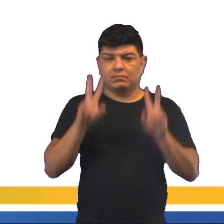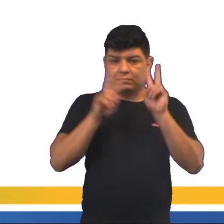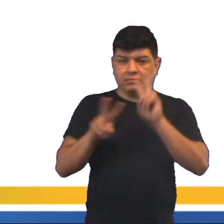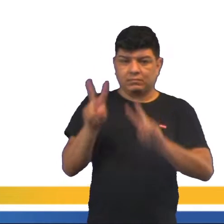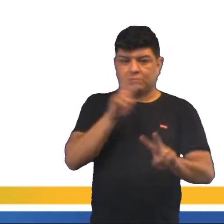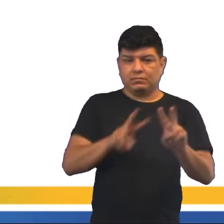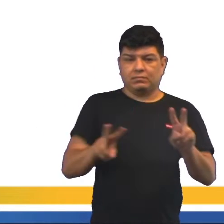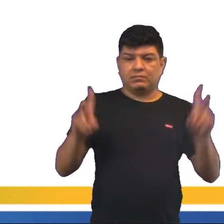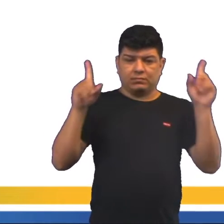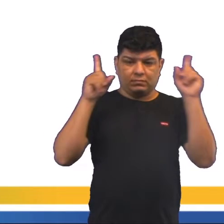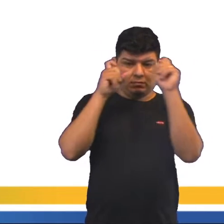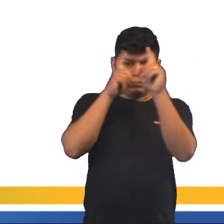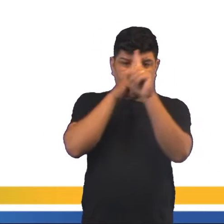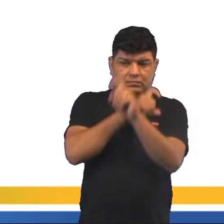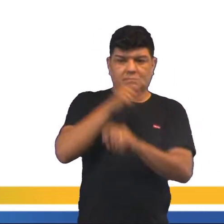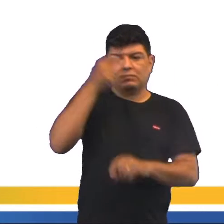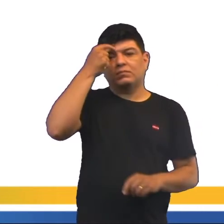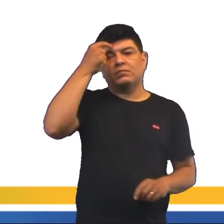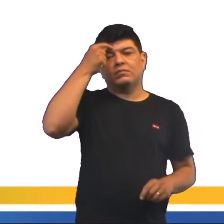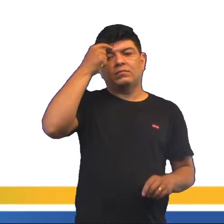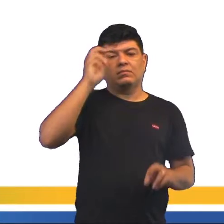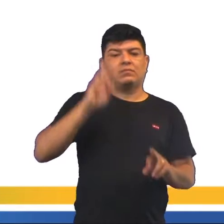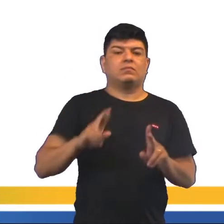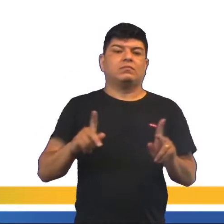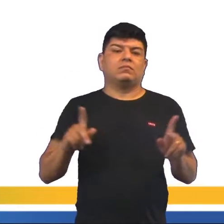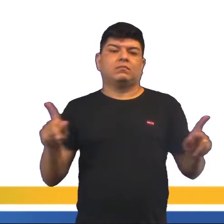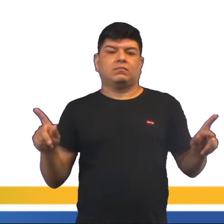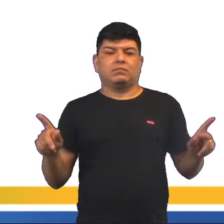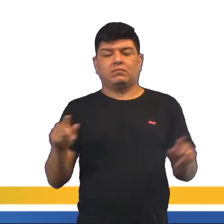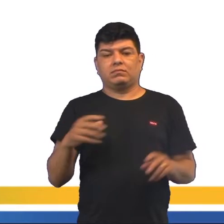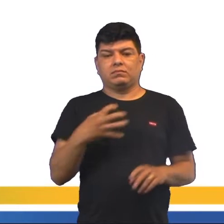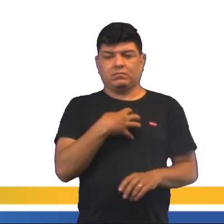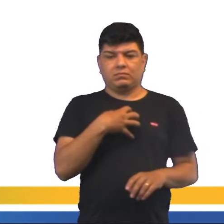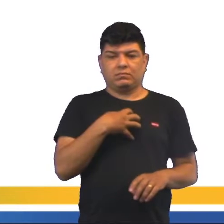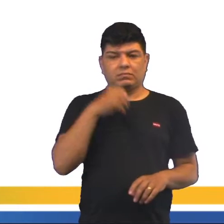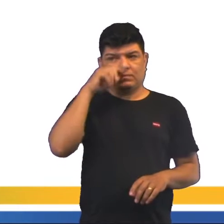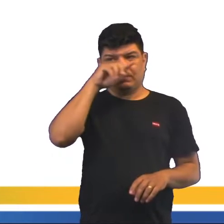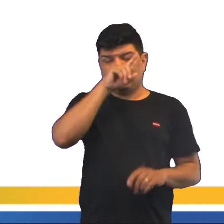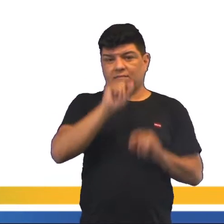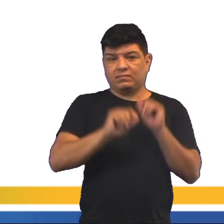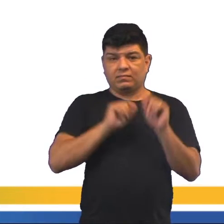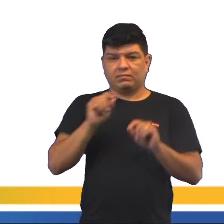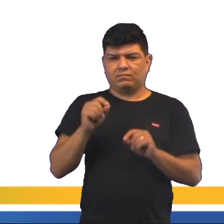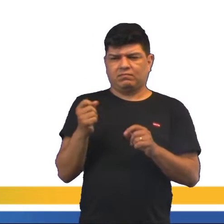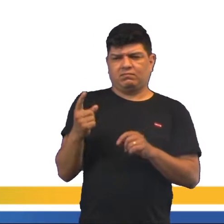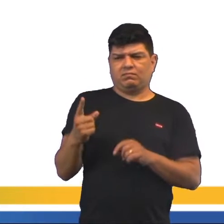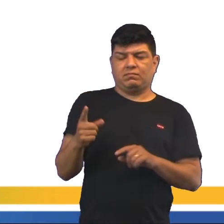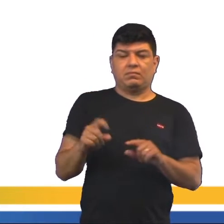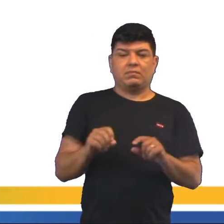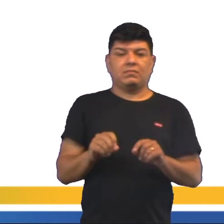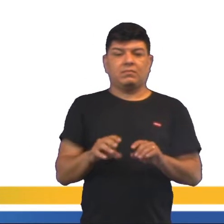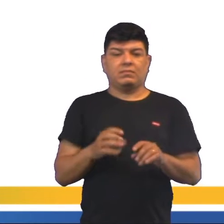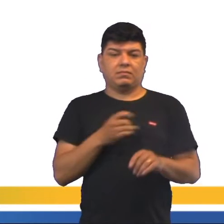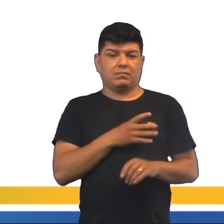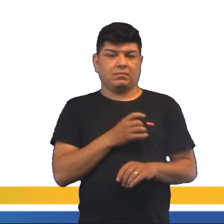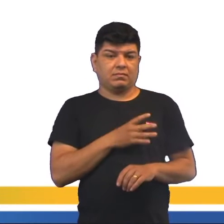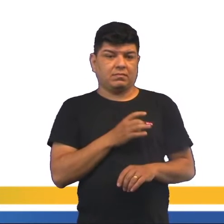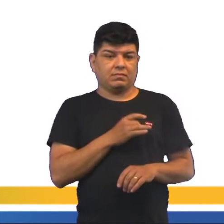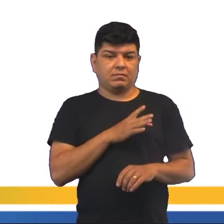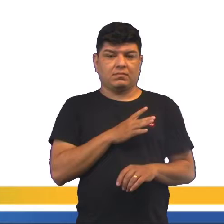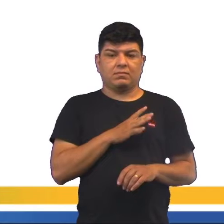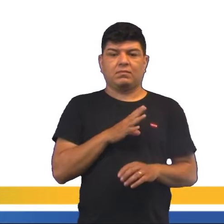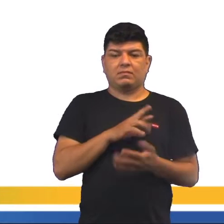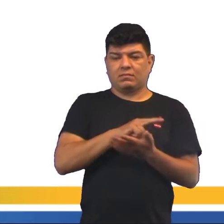visto como a dificuldade de pensarmos a diferença. No plano afetivo, como sentimentos de estranheza, medo,